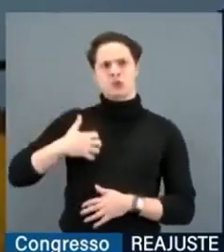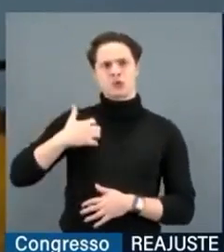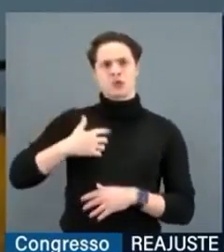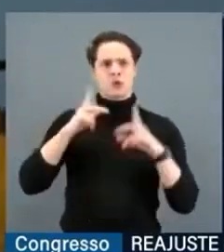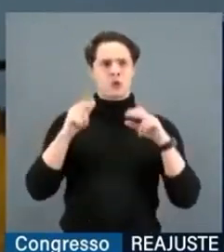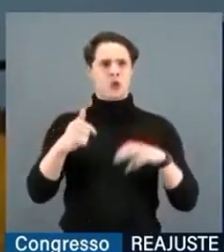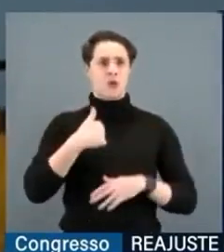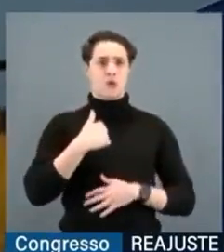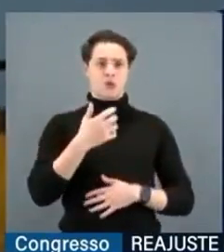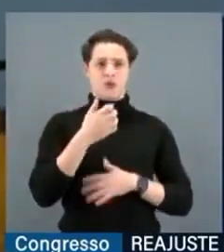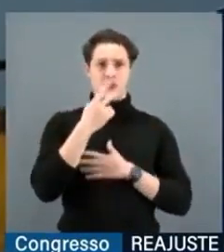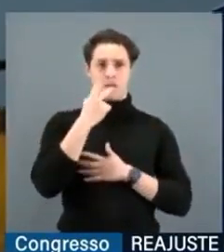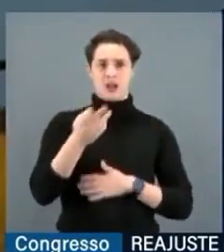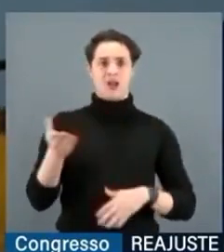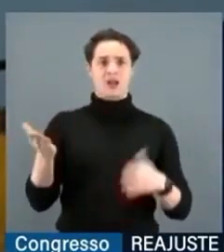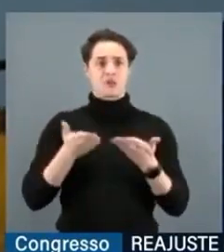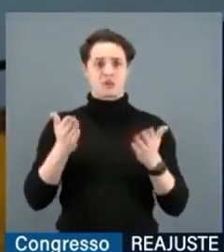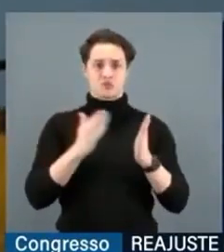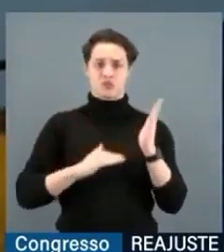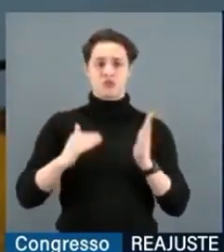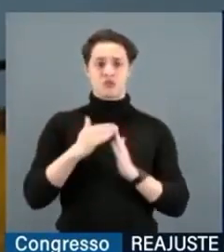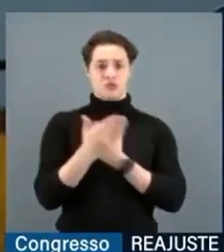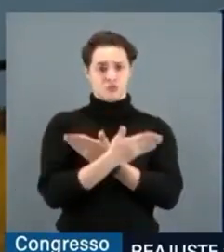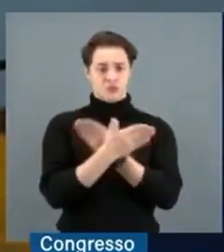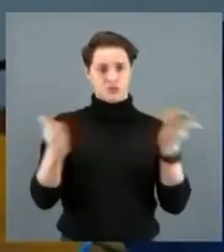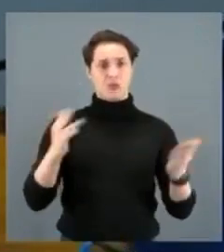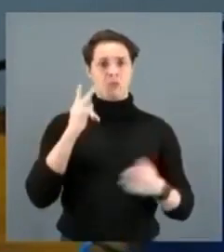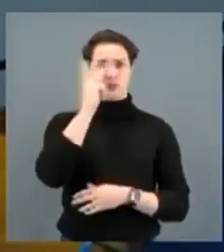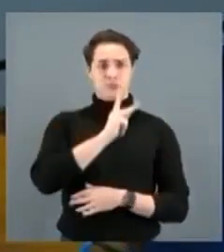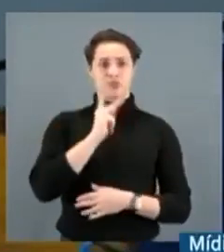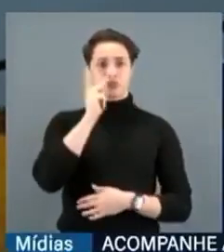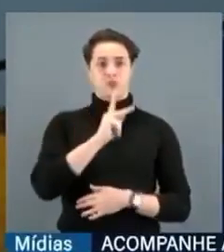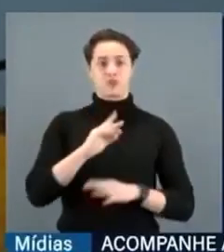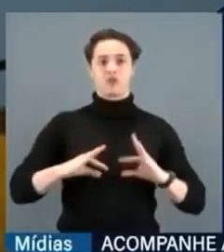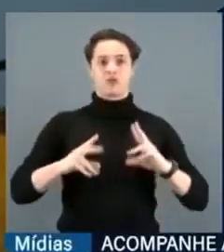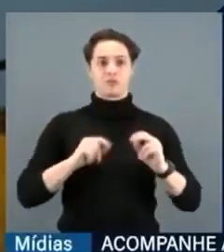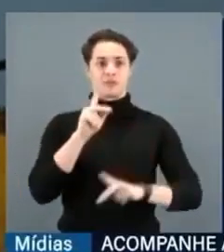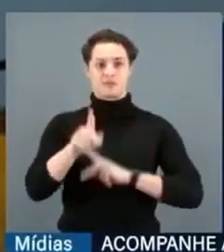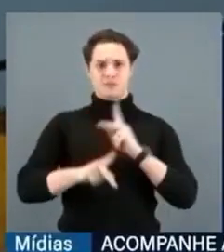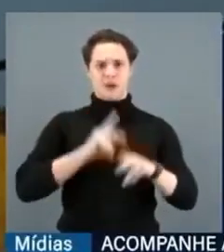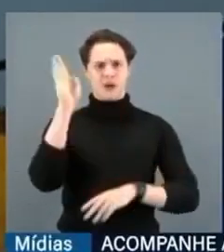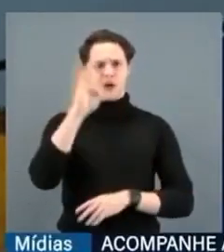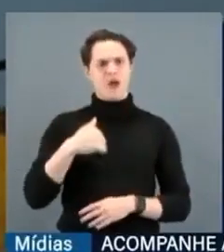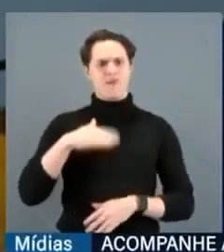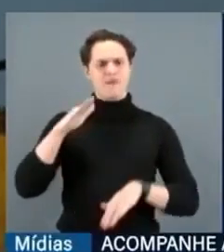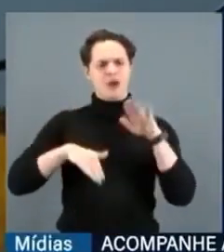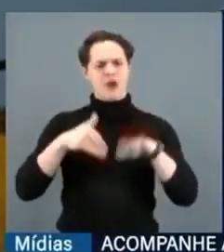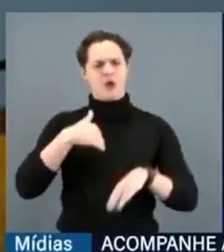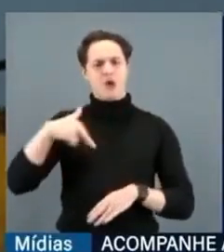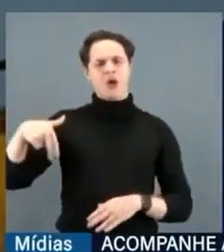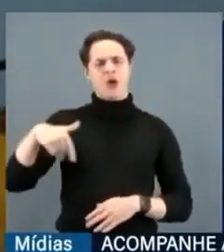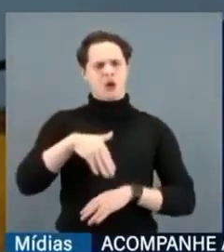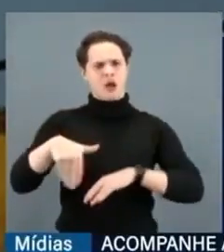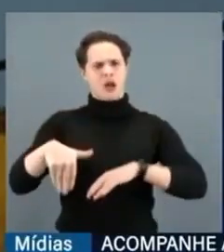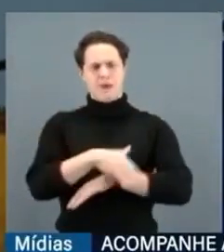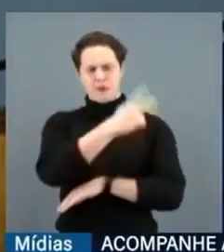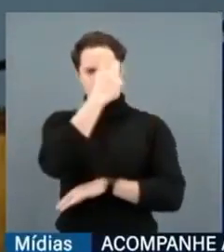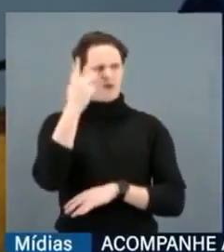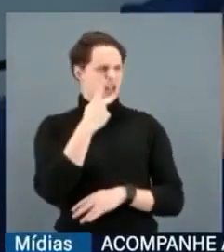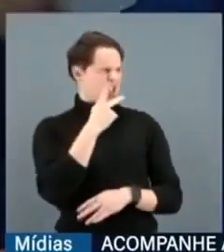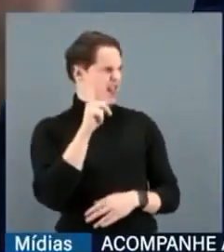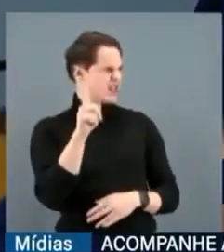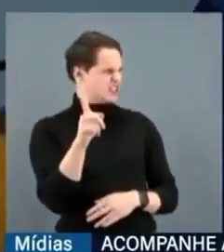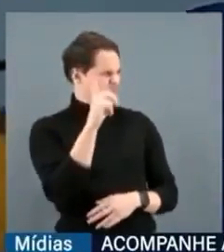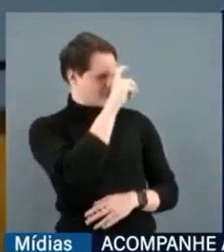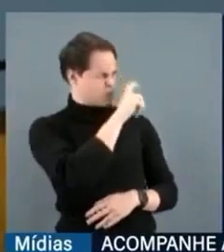eu queria falar uma coisa aqui agora, aqui para todas as polícias do Brasil, aqui para toda a população brasileira. Tem hora que eu ando na rua e falo assim: lá é difícil, né, Cleitinho?